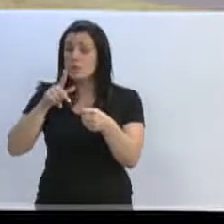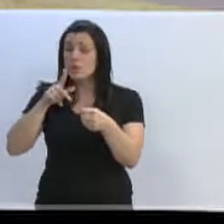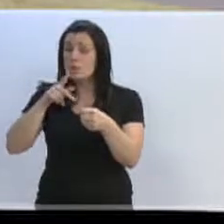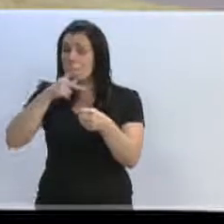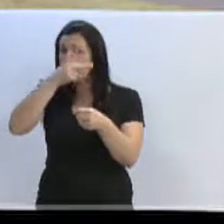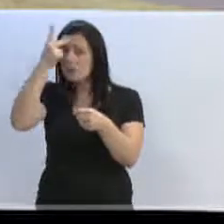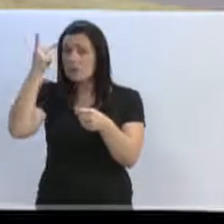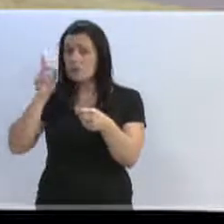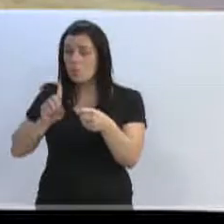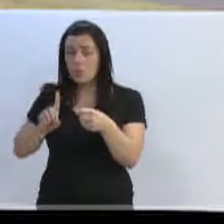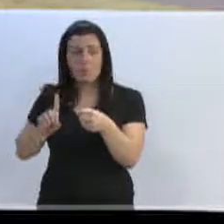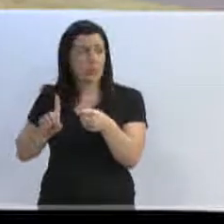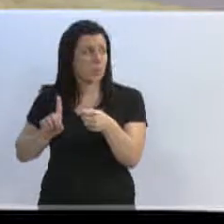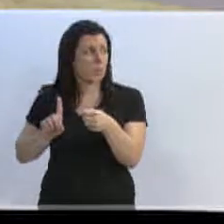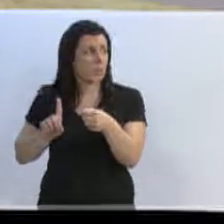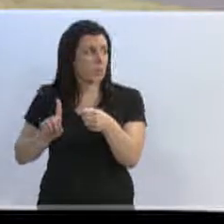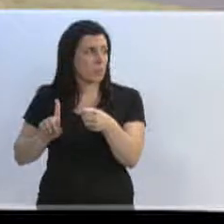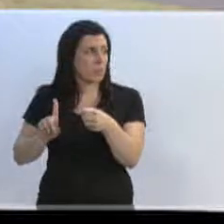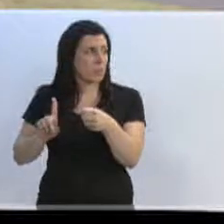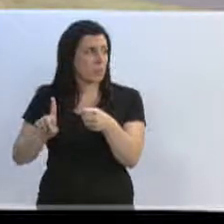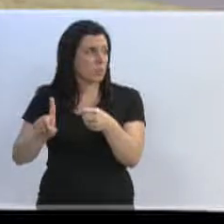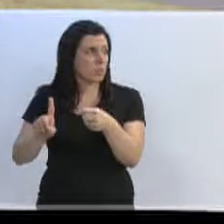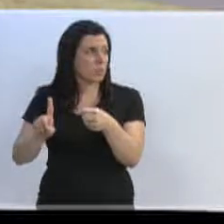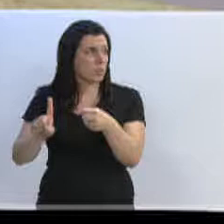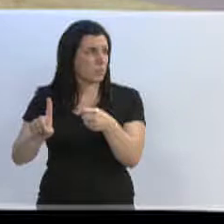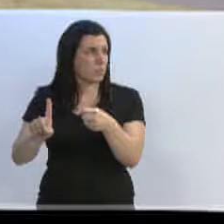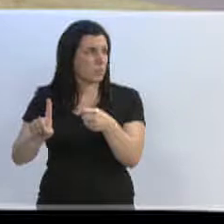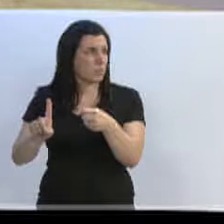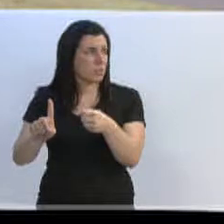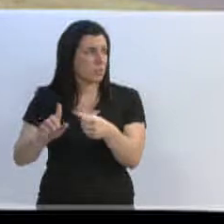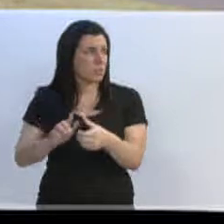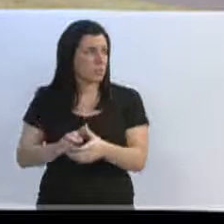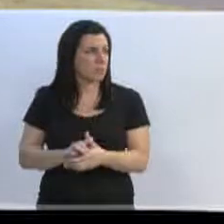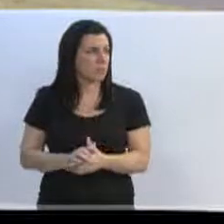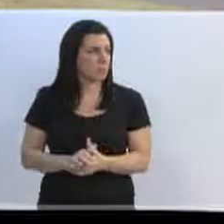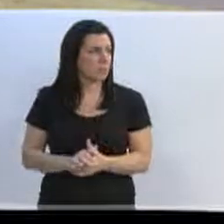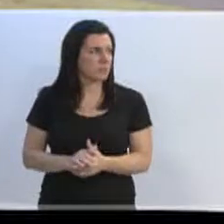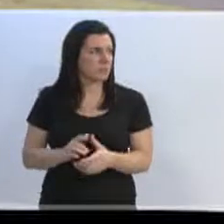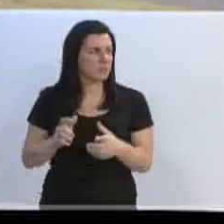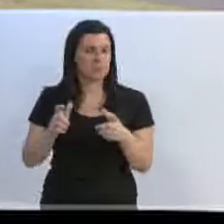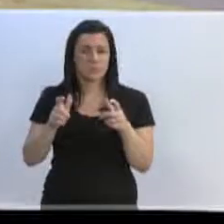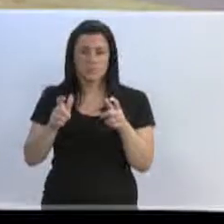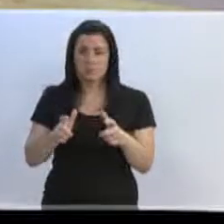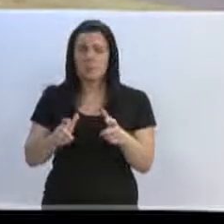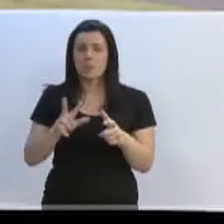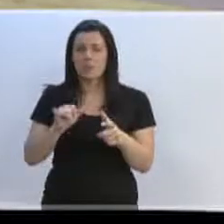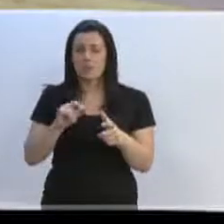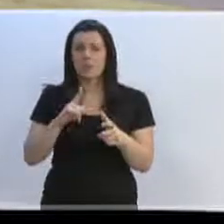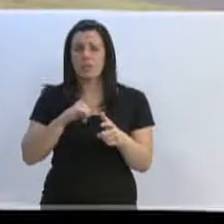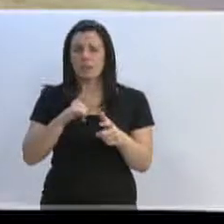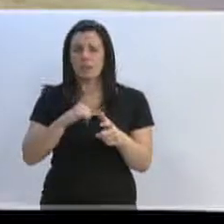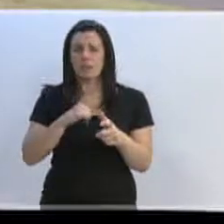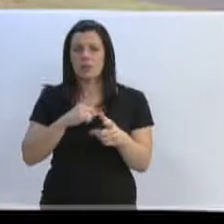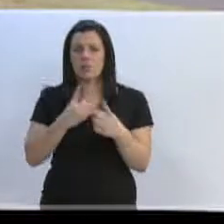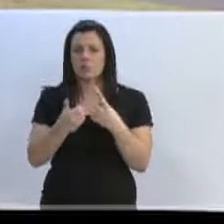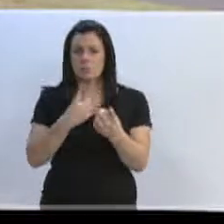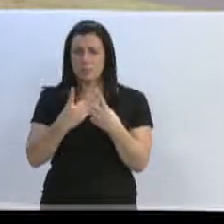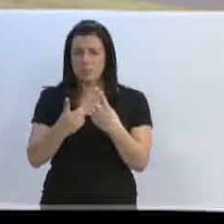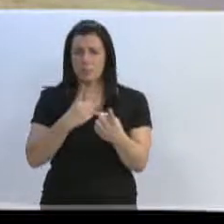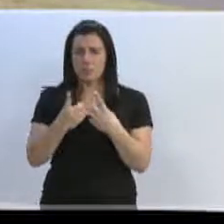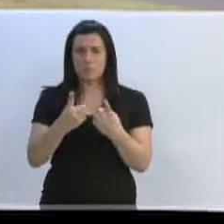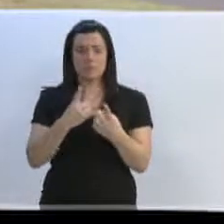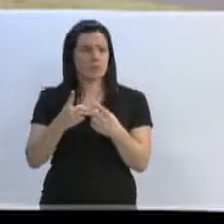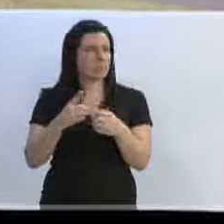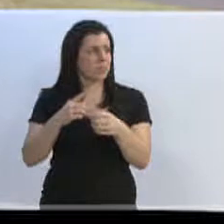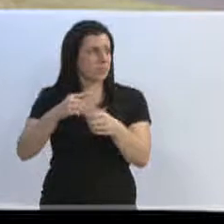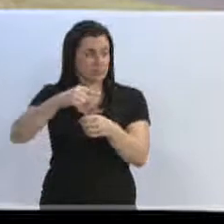Nesse local. É um local ao qual vai ter a circulação que chega até ao trevo